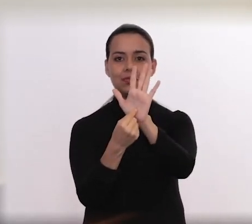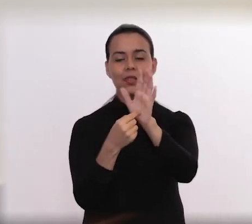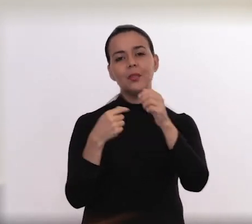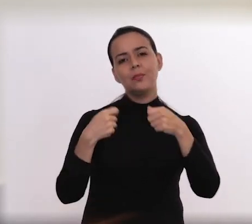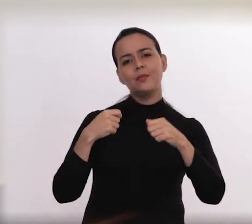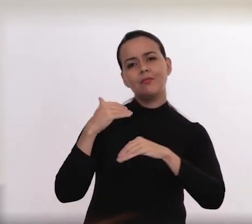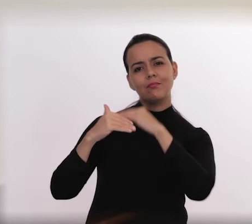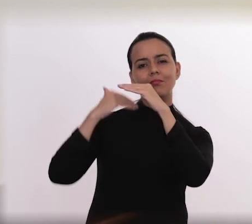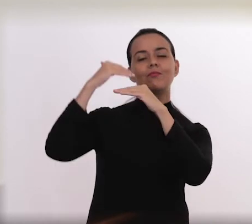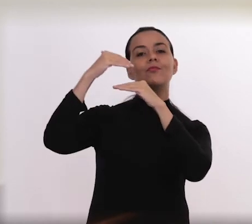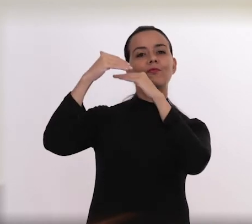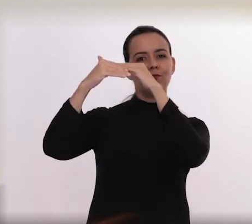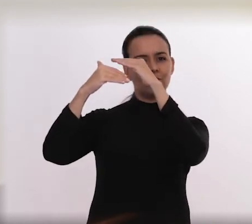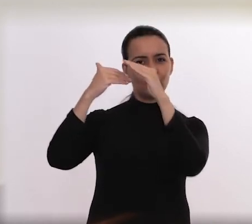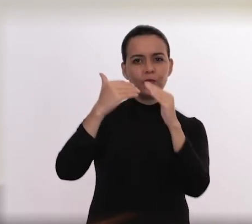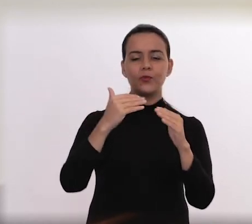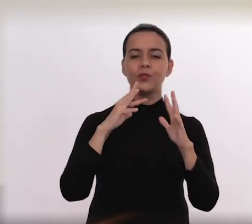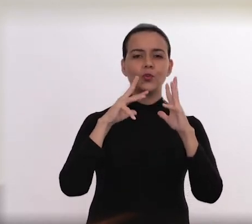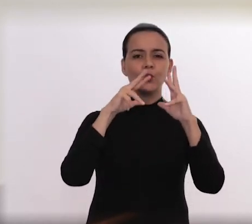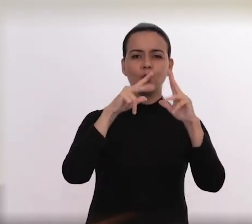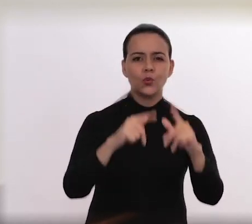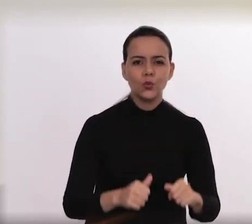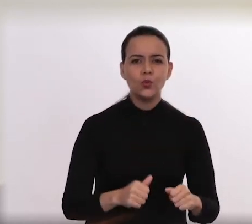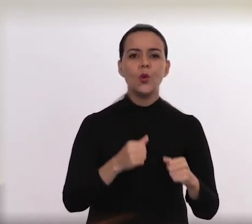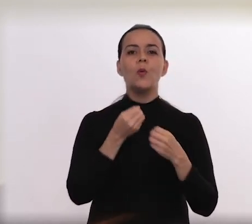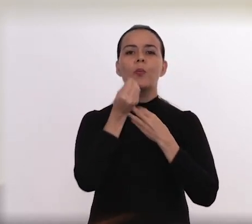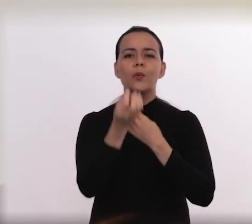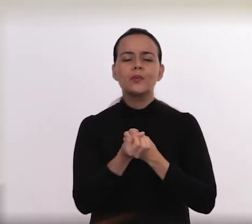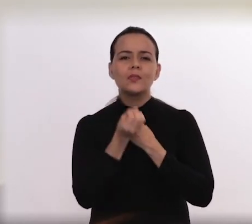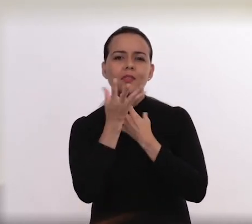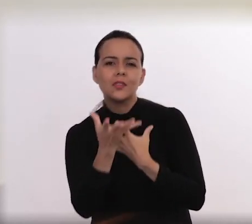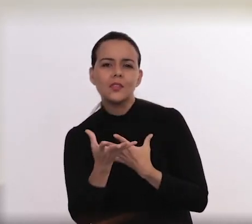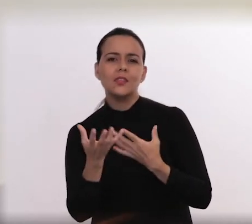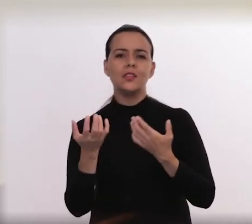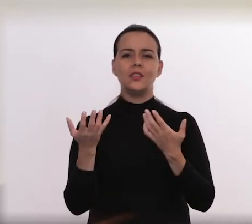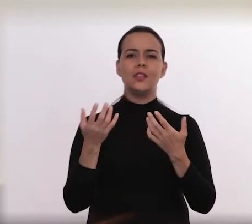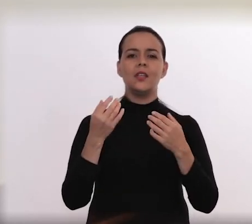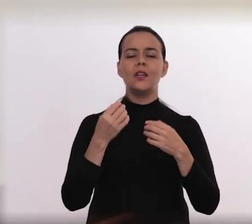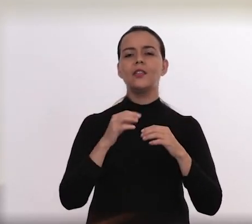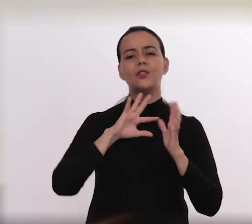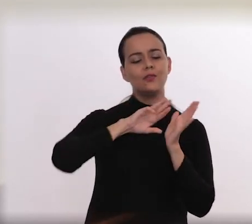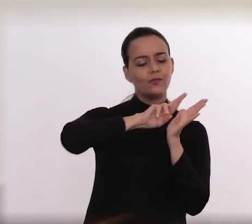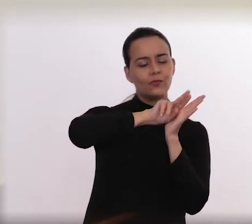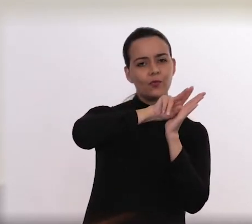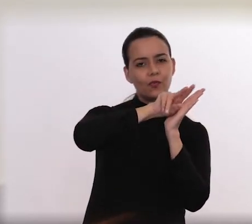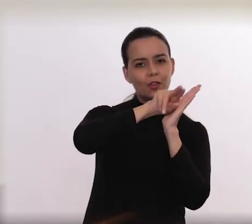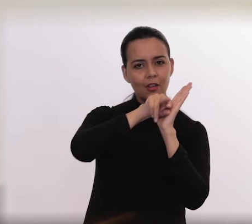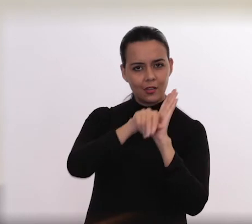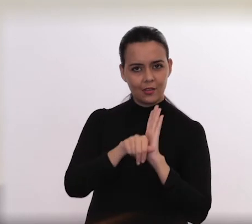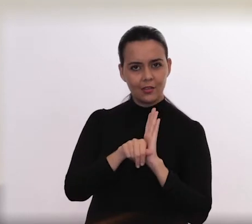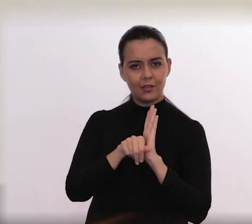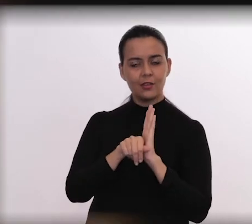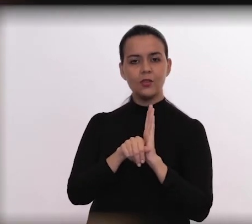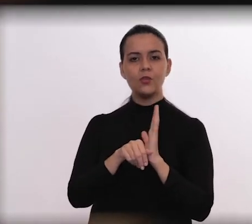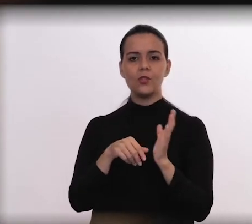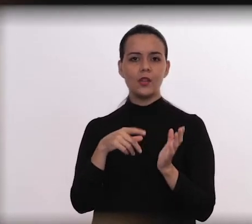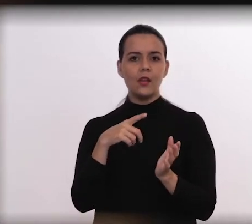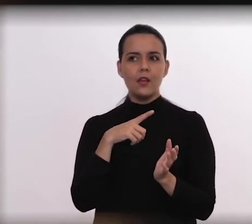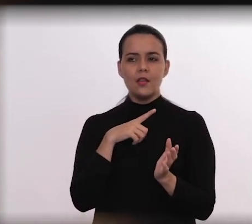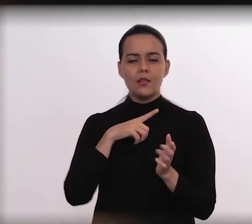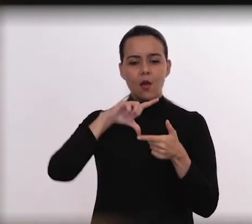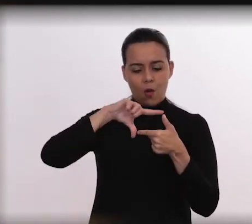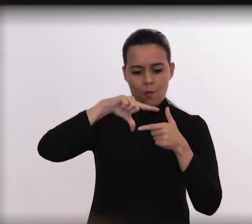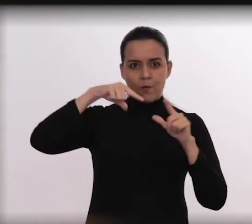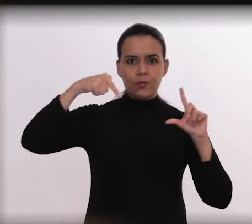Poesia concreta, bossa nova, Niemeyer, a poesia do João Cabral, parece que, digamos assim, o legado